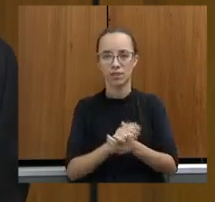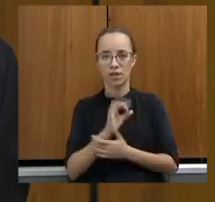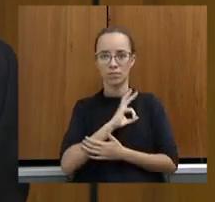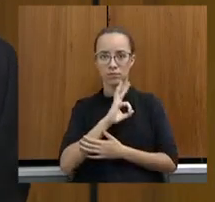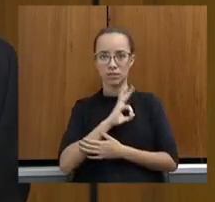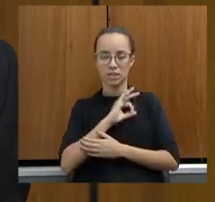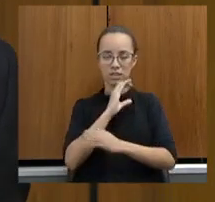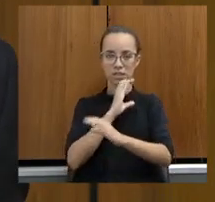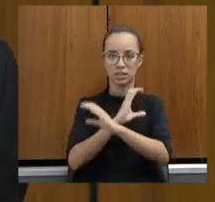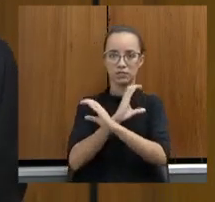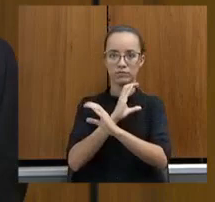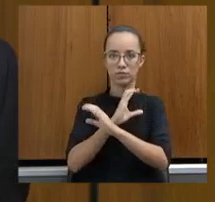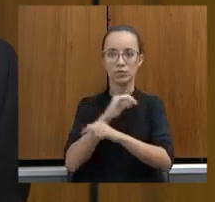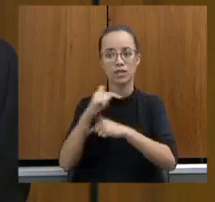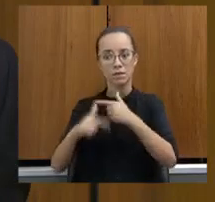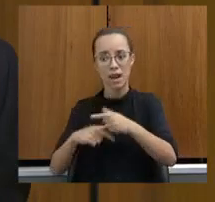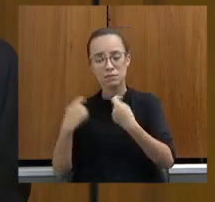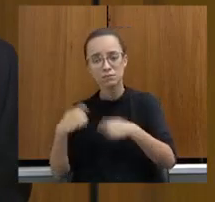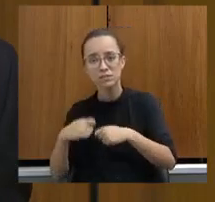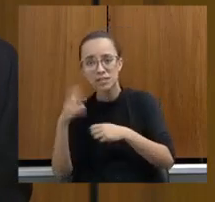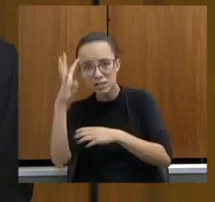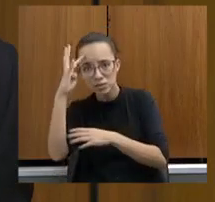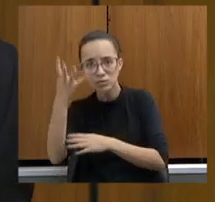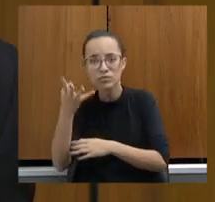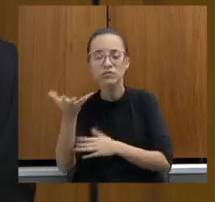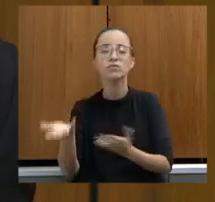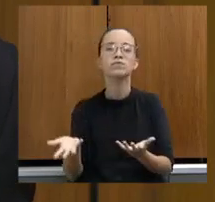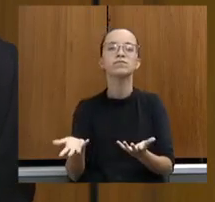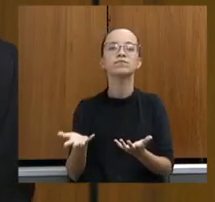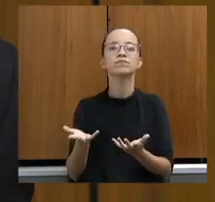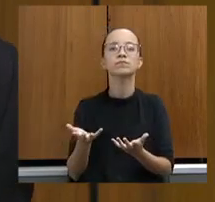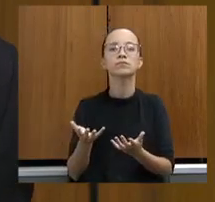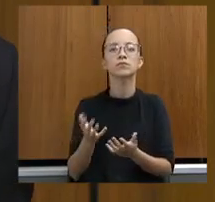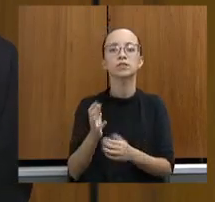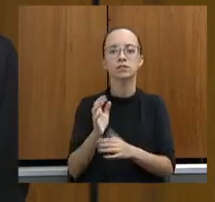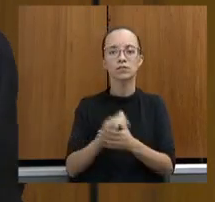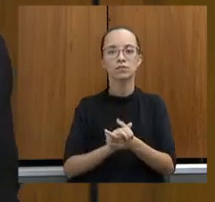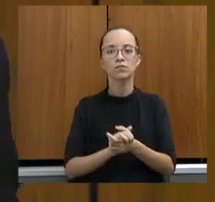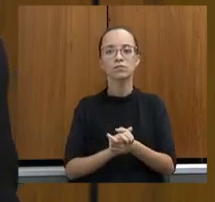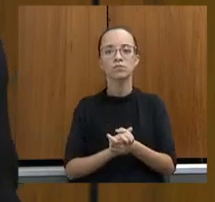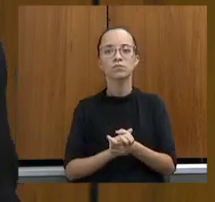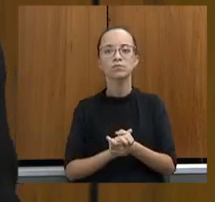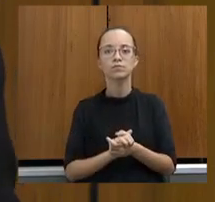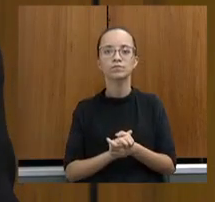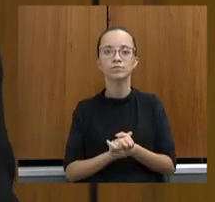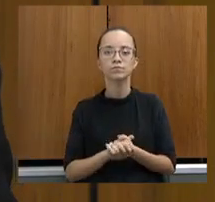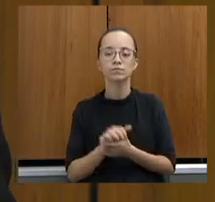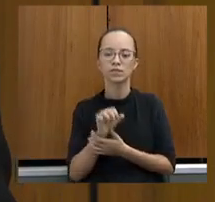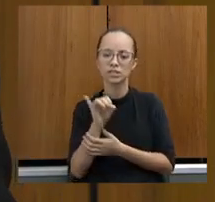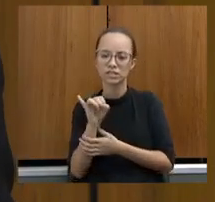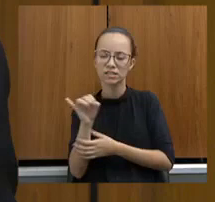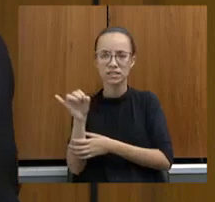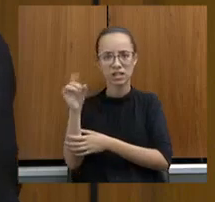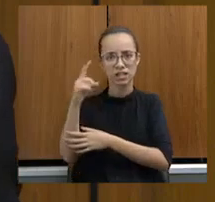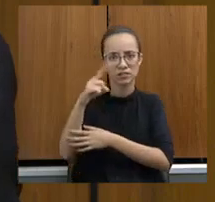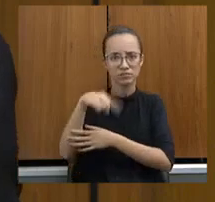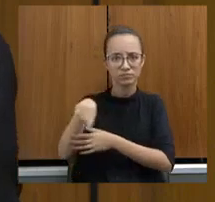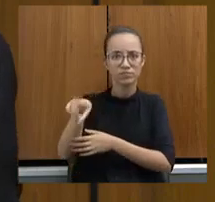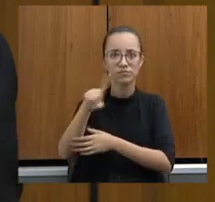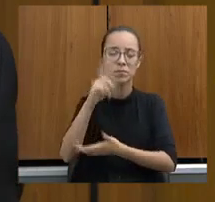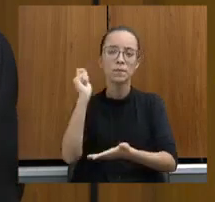polícia civil que tem trabalhar nisso quando que Minas Gerais recebe por isso zero nós se eles pagassem